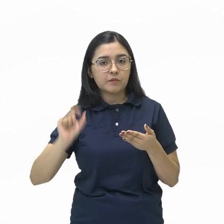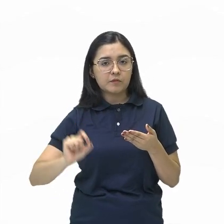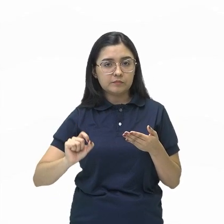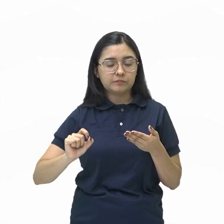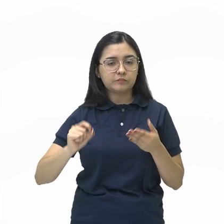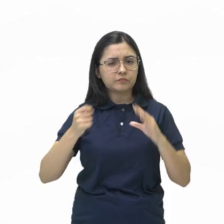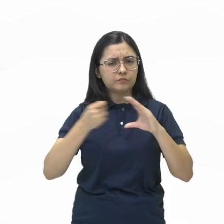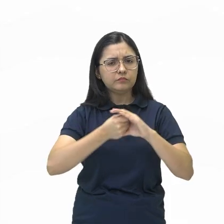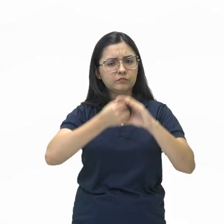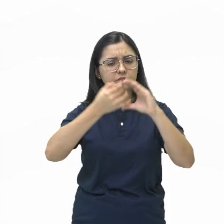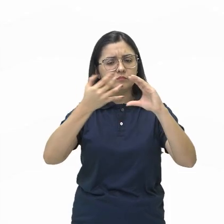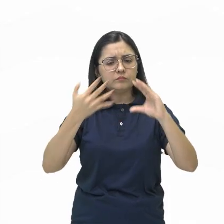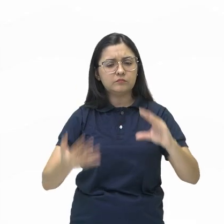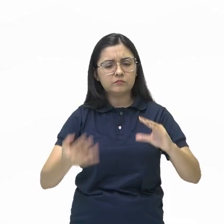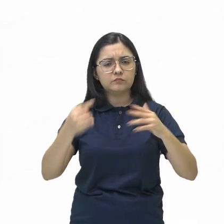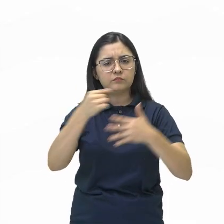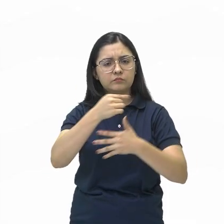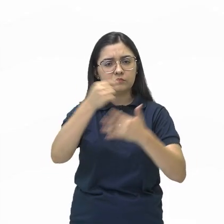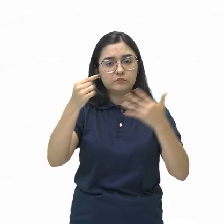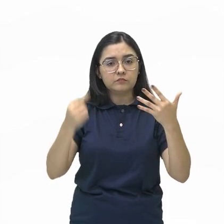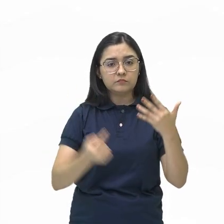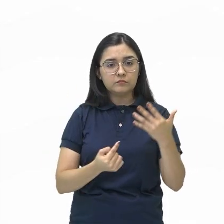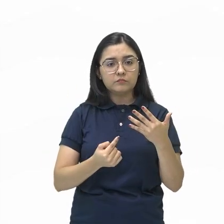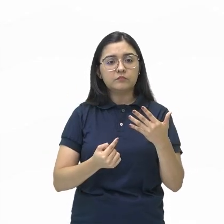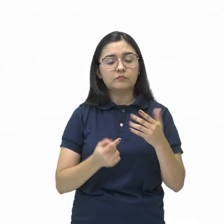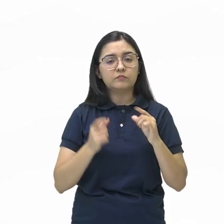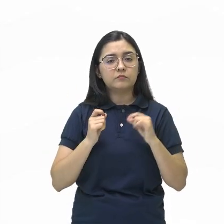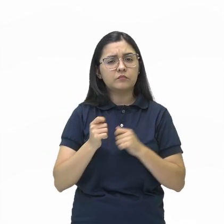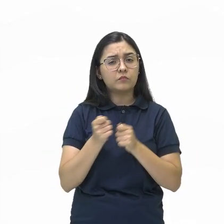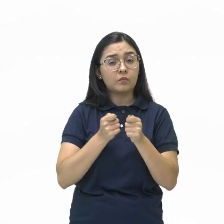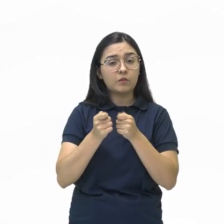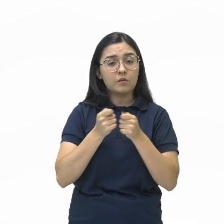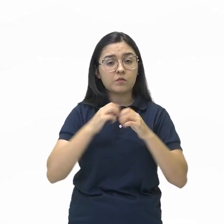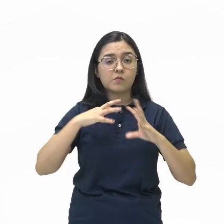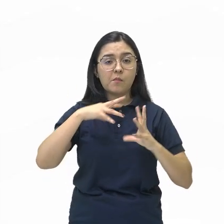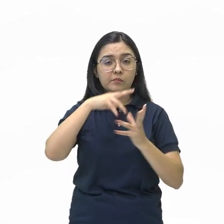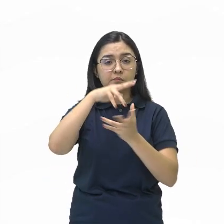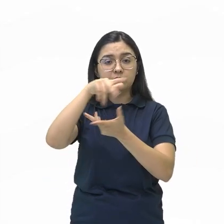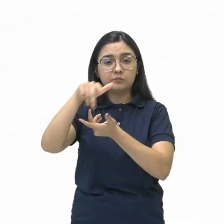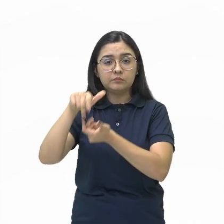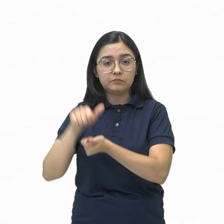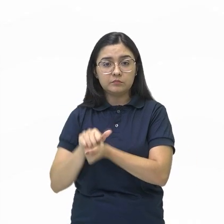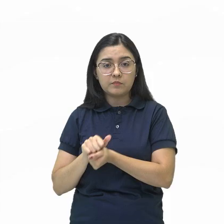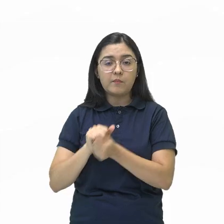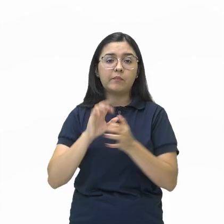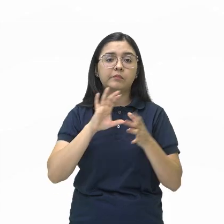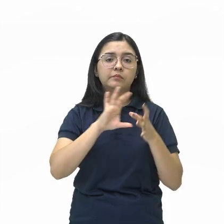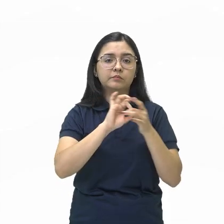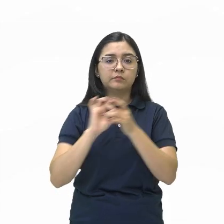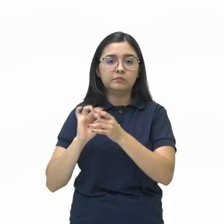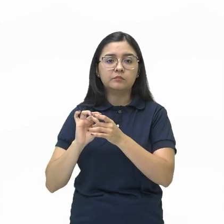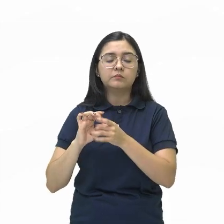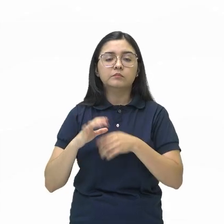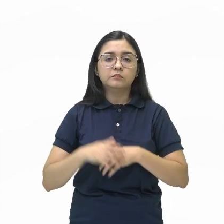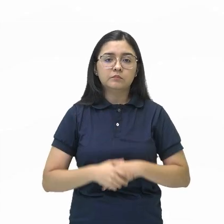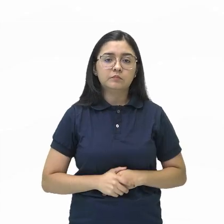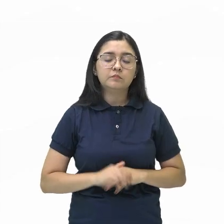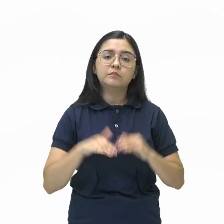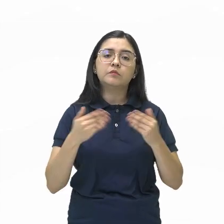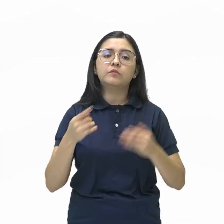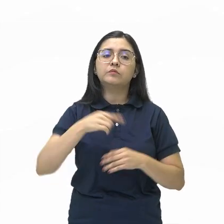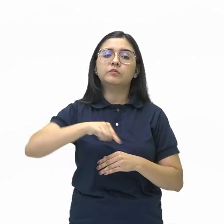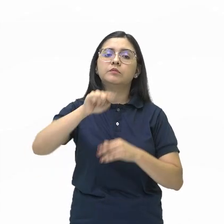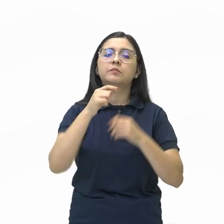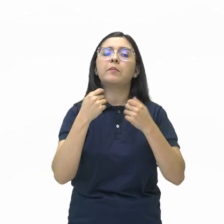esses aspectos que dominam o mundo na era da globalização. Então, você vê que